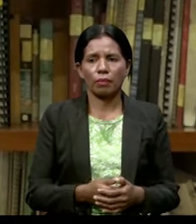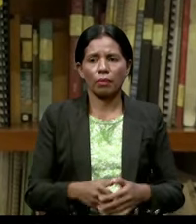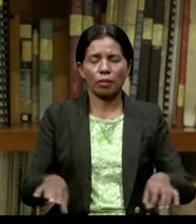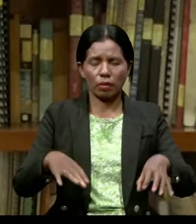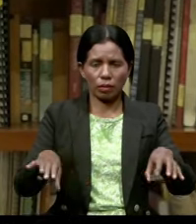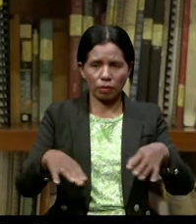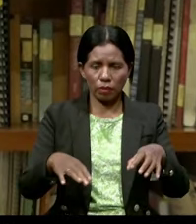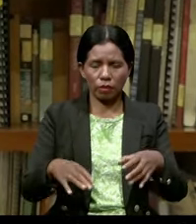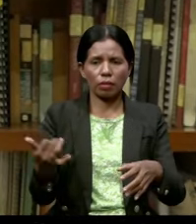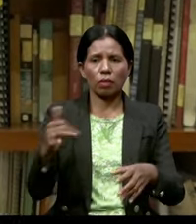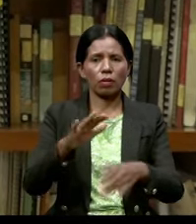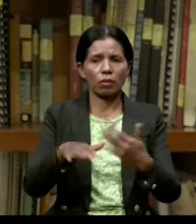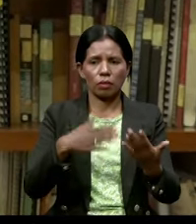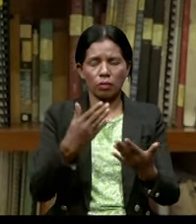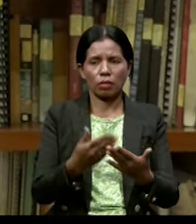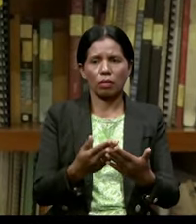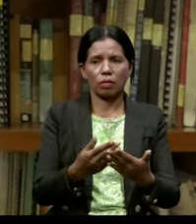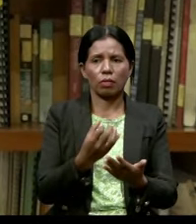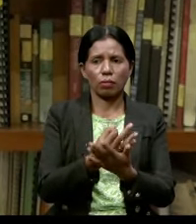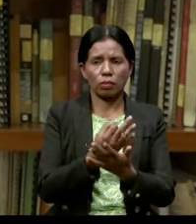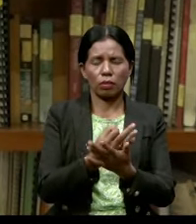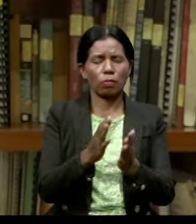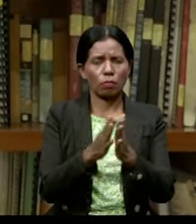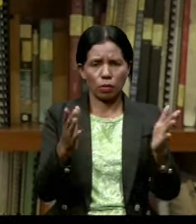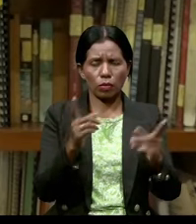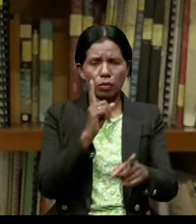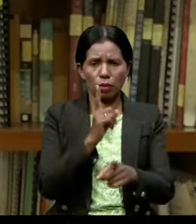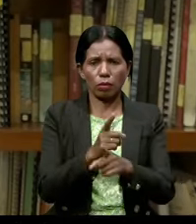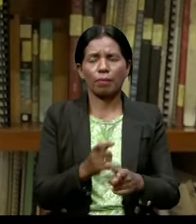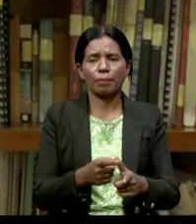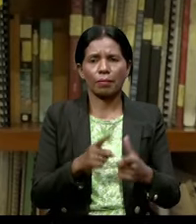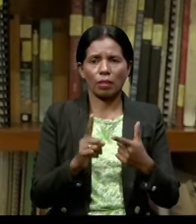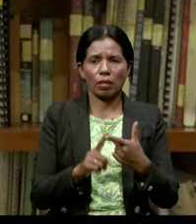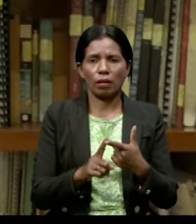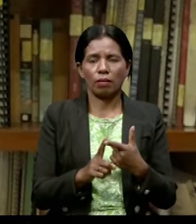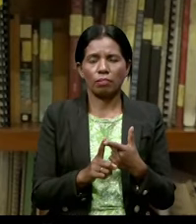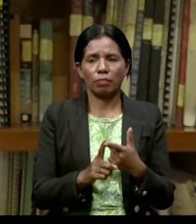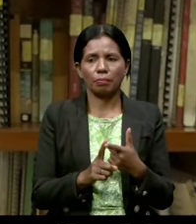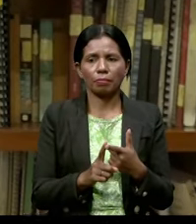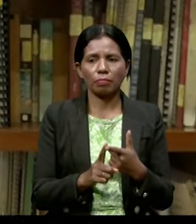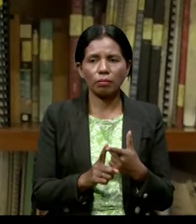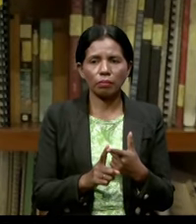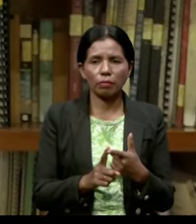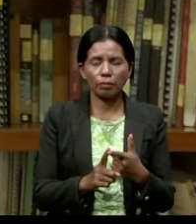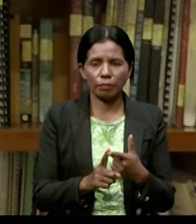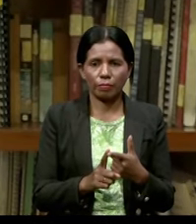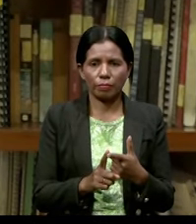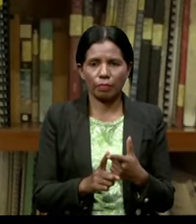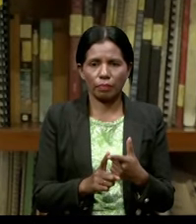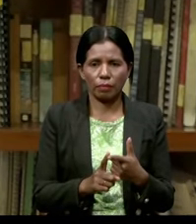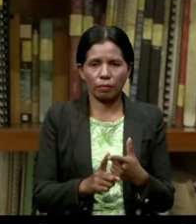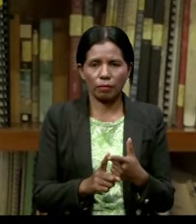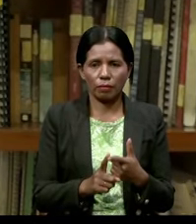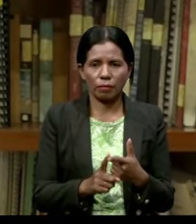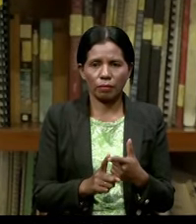serviços se rei, houve né custo bom tep. Depois, ir a selo como a